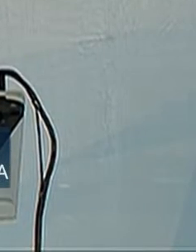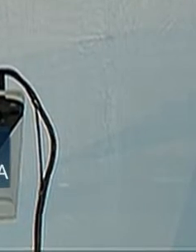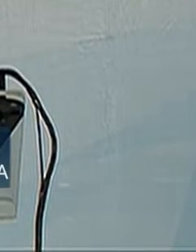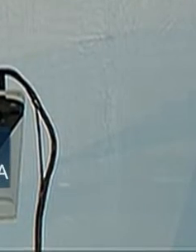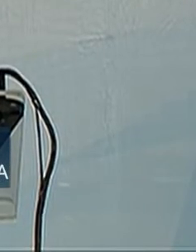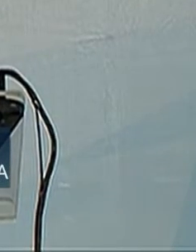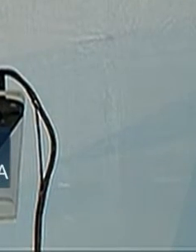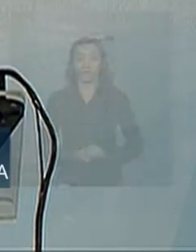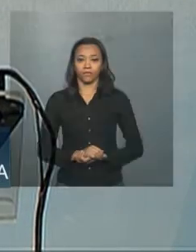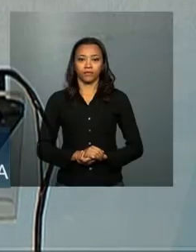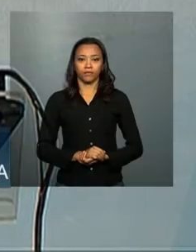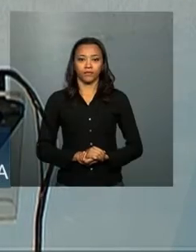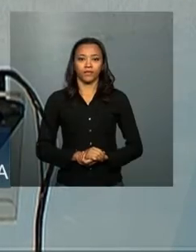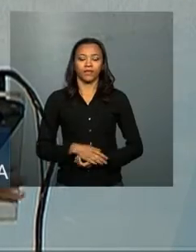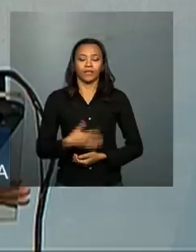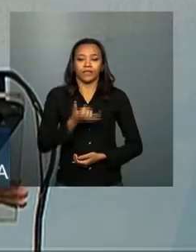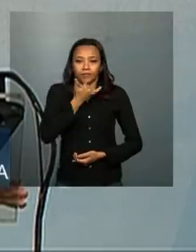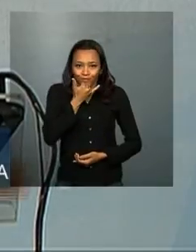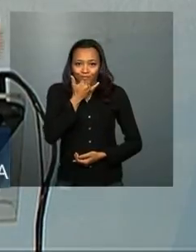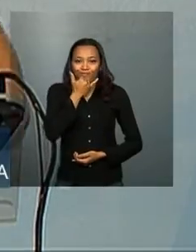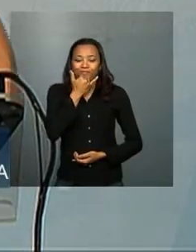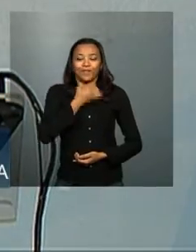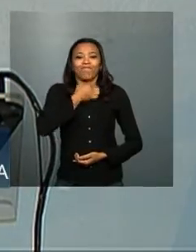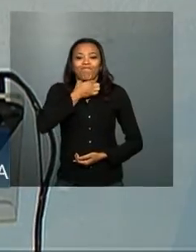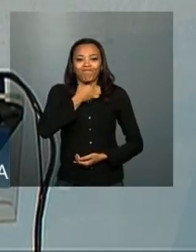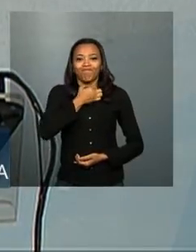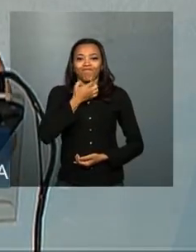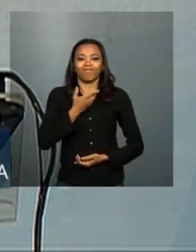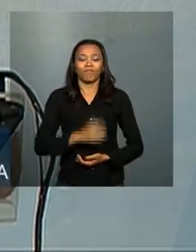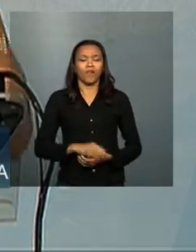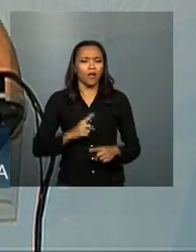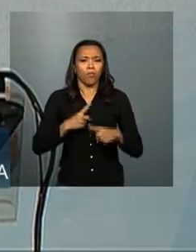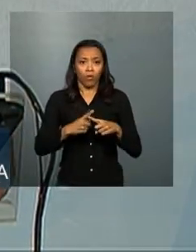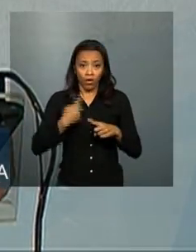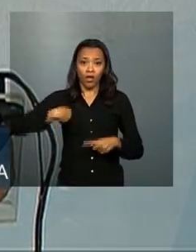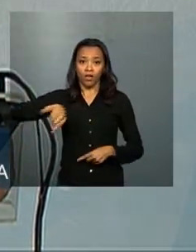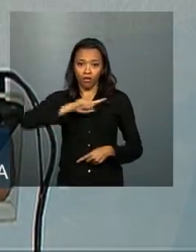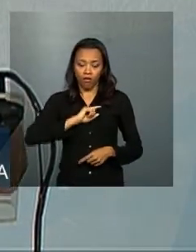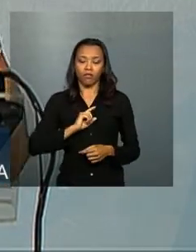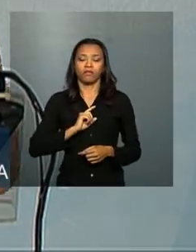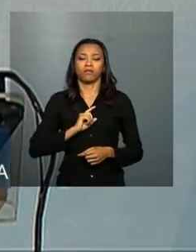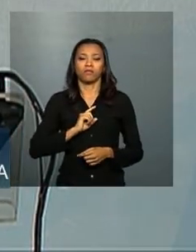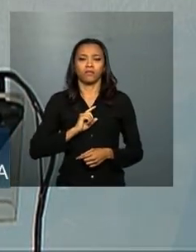Gente, eu engasguei comigo mesma. Por que que nós vamos acabar